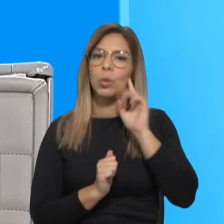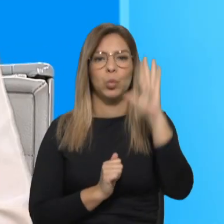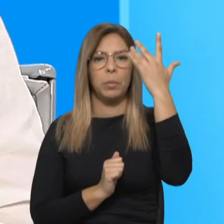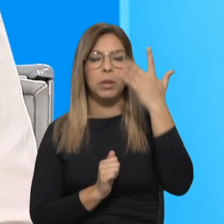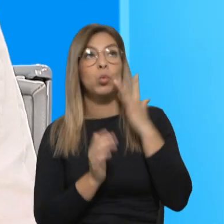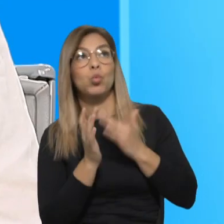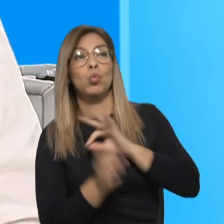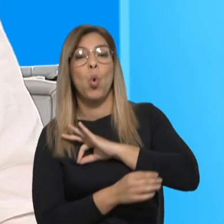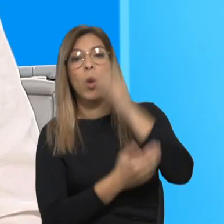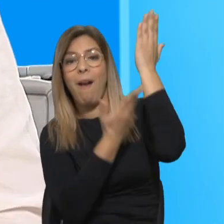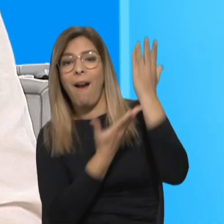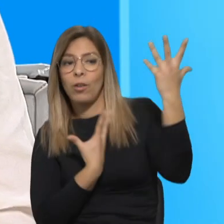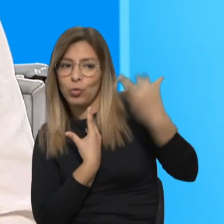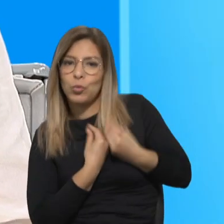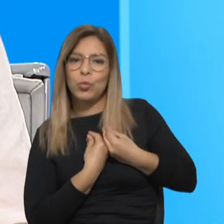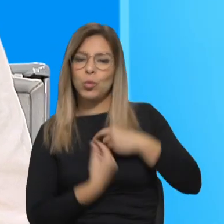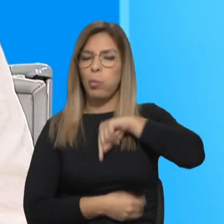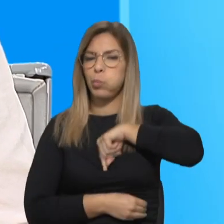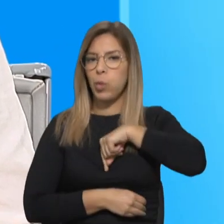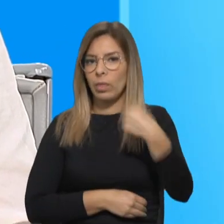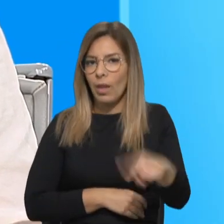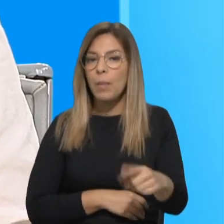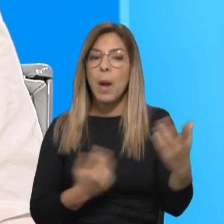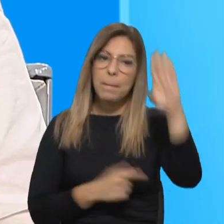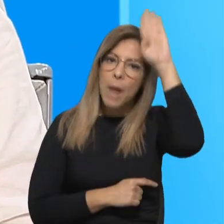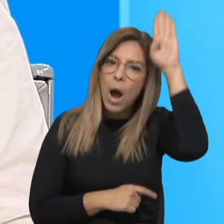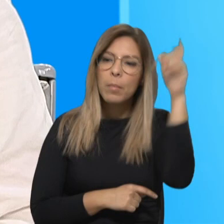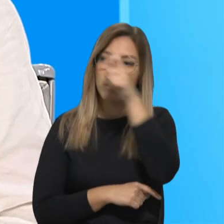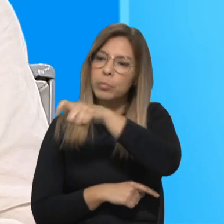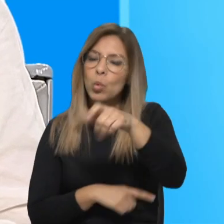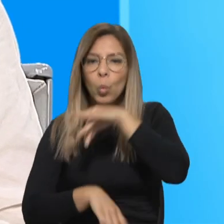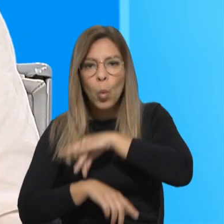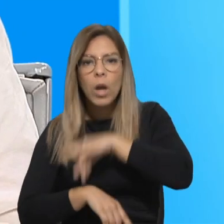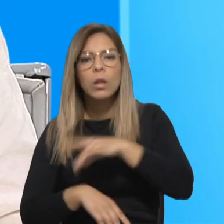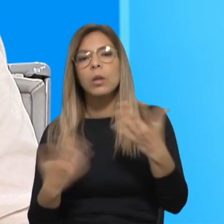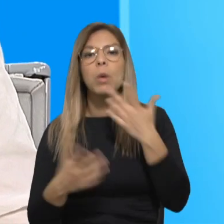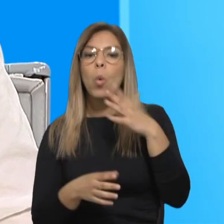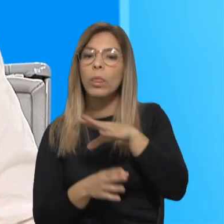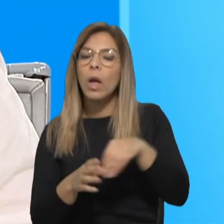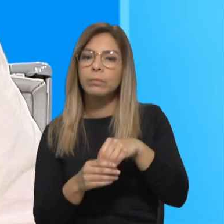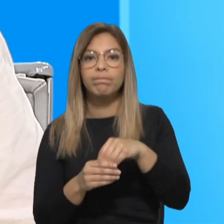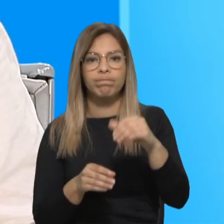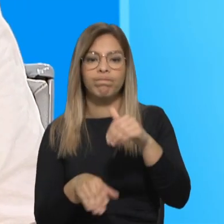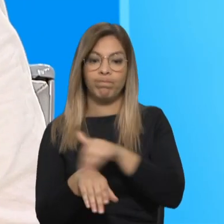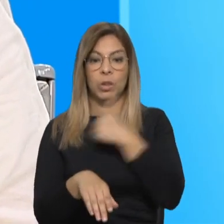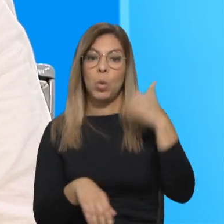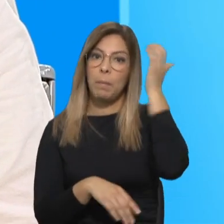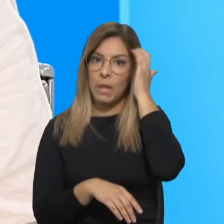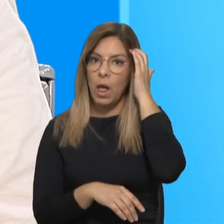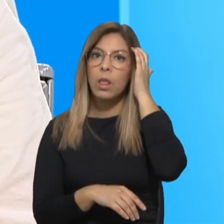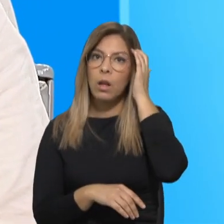Papa Francisco, os doentes, em todas as situações de fragilidade, no contexto da saúde mental, que é o mundo em que